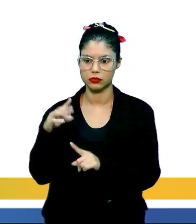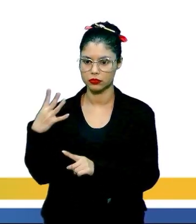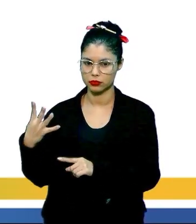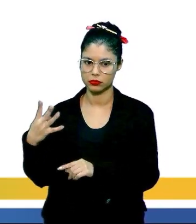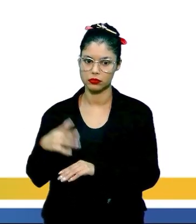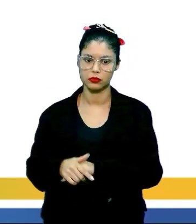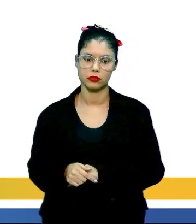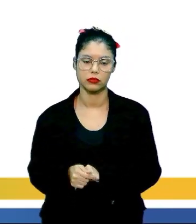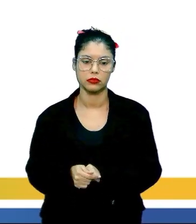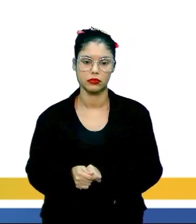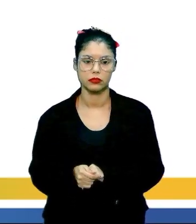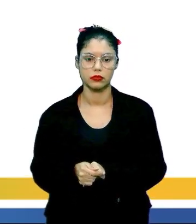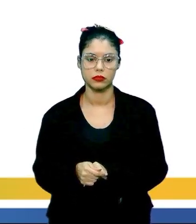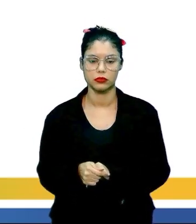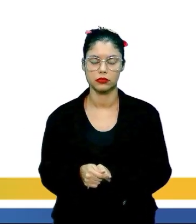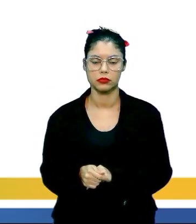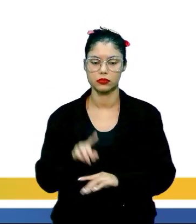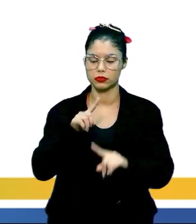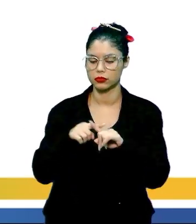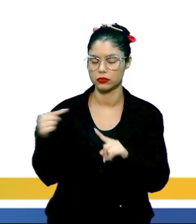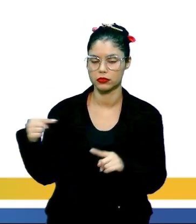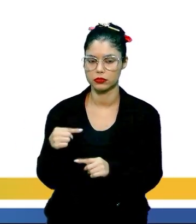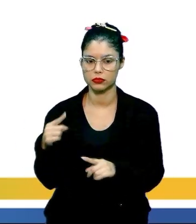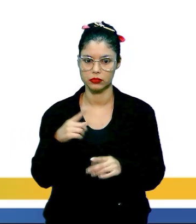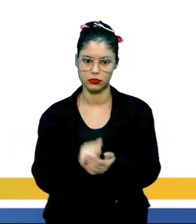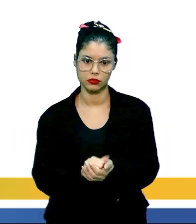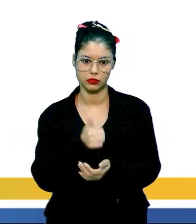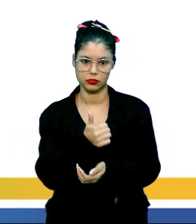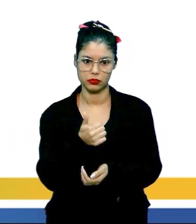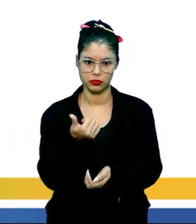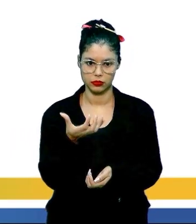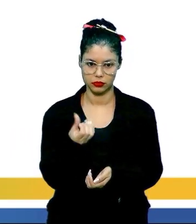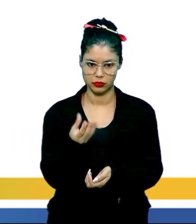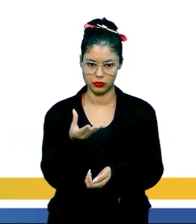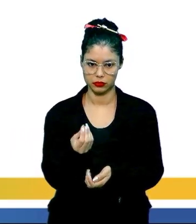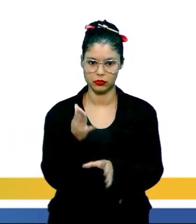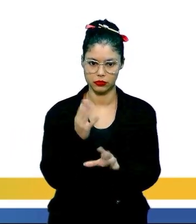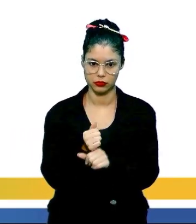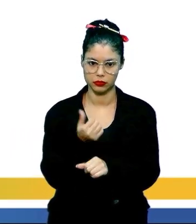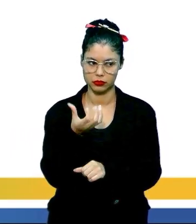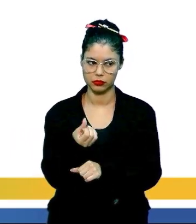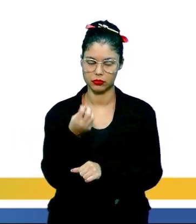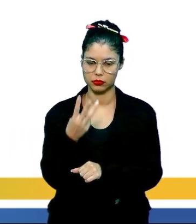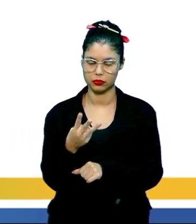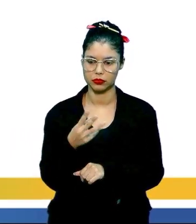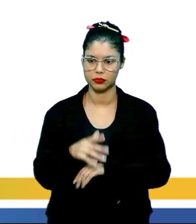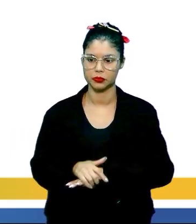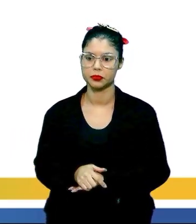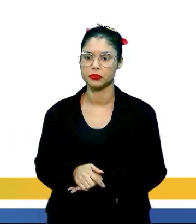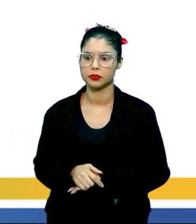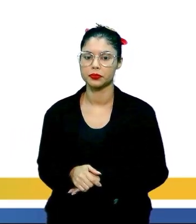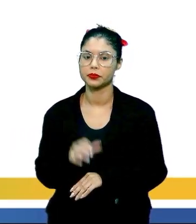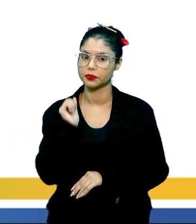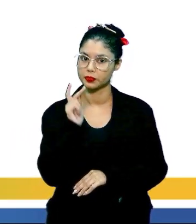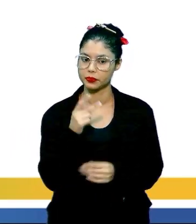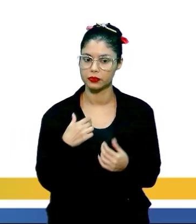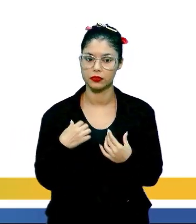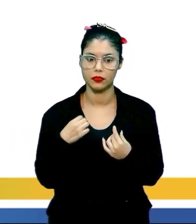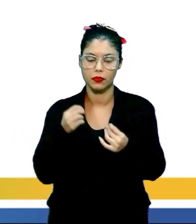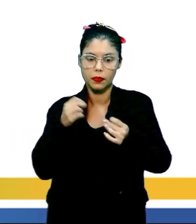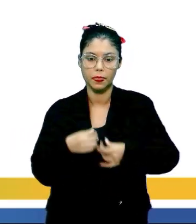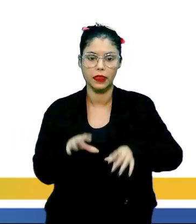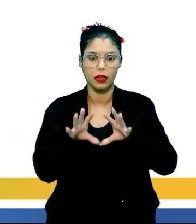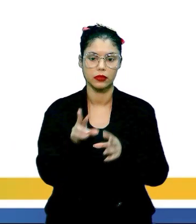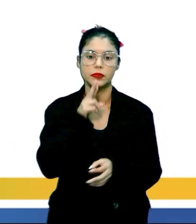4. Diminuindo e multiplicando por 4, eu vou encontrar 60. Ao somar com 3, dá 63, tá?